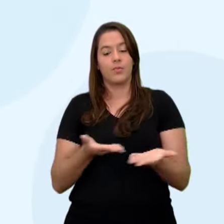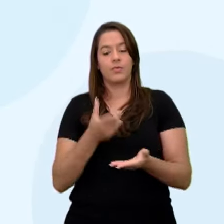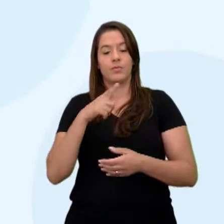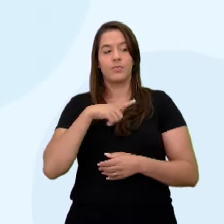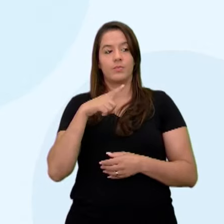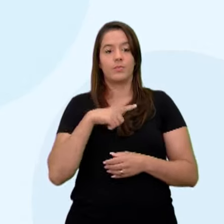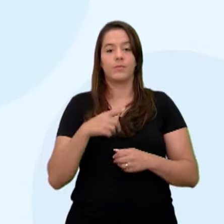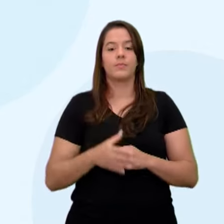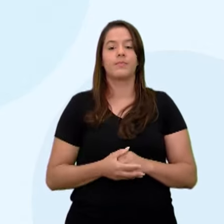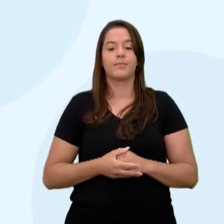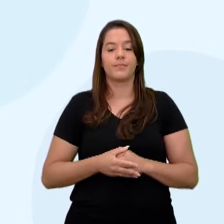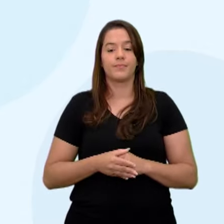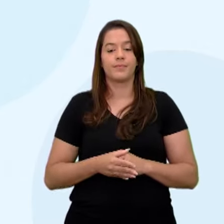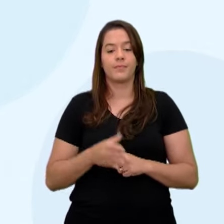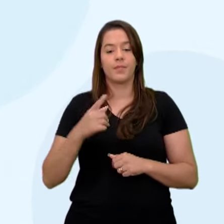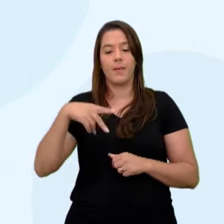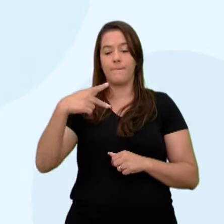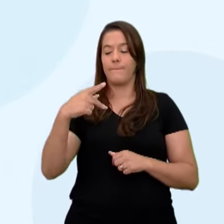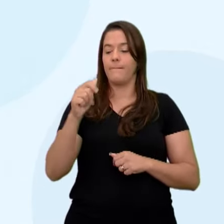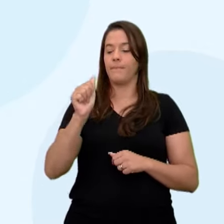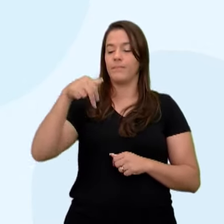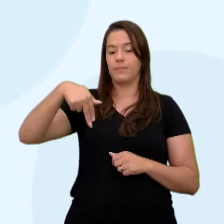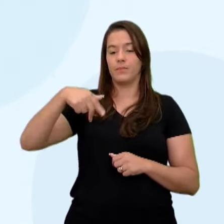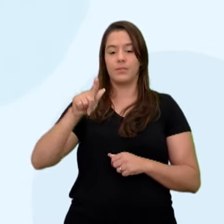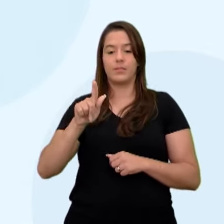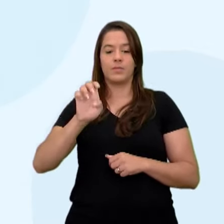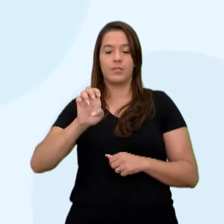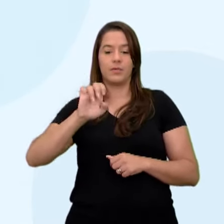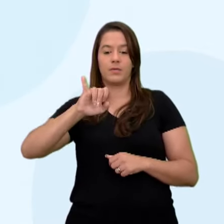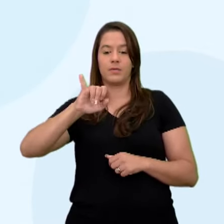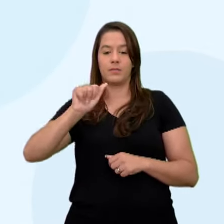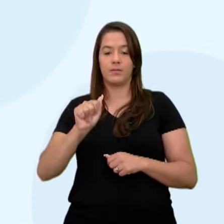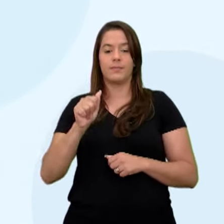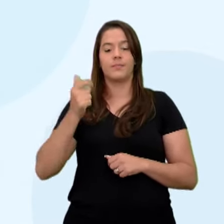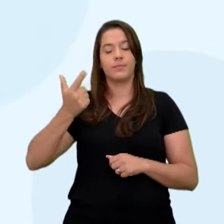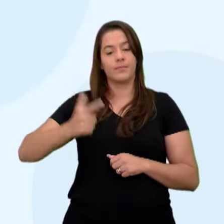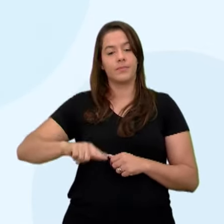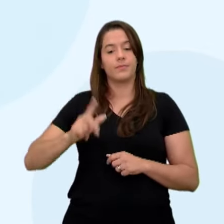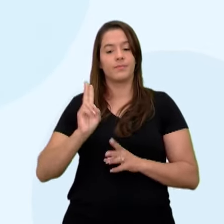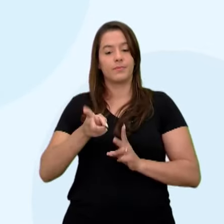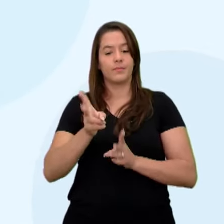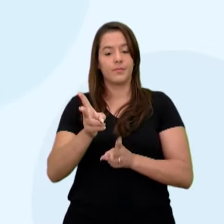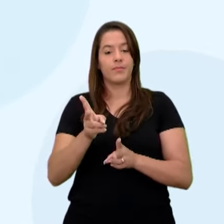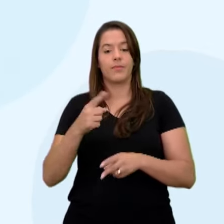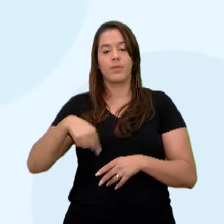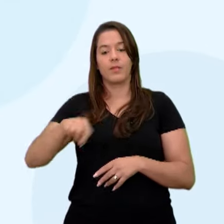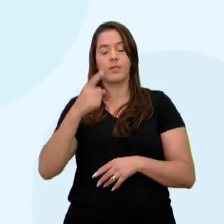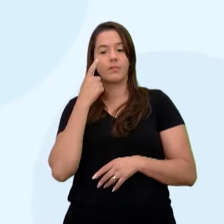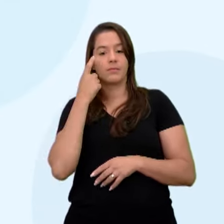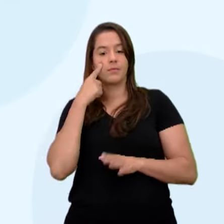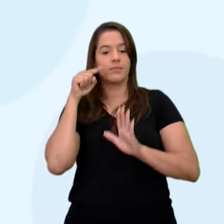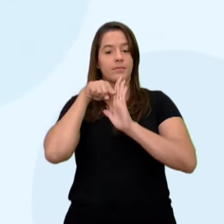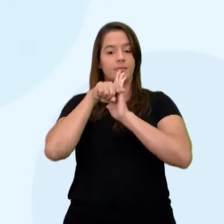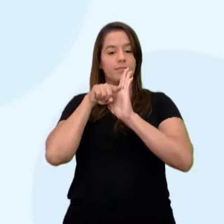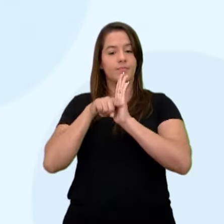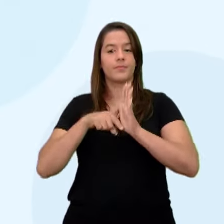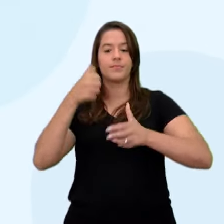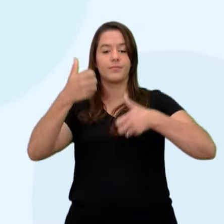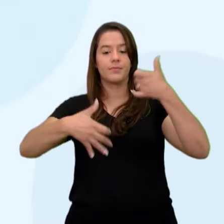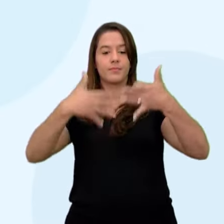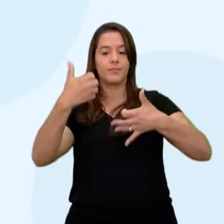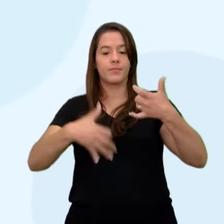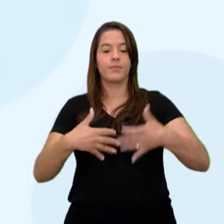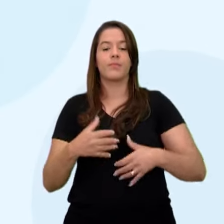né, da Pangeia, né? E aí você vê lá, pode deixar mais um pouquinho, que aí o pessoal vai observando enquanto eu falo. Então todo